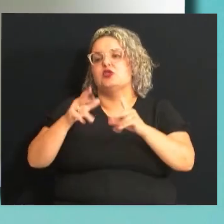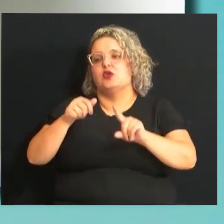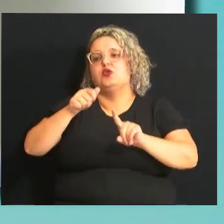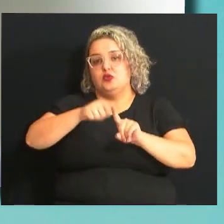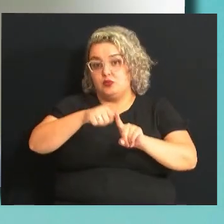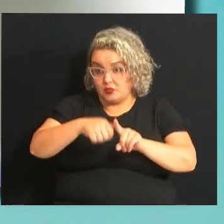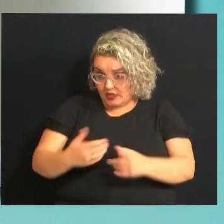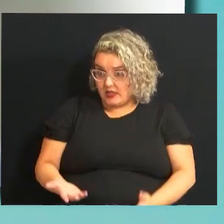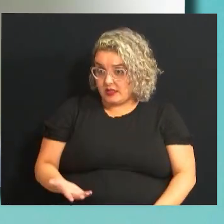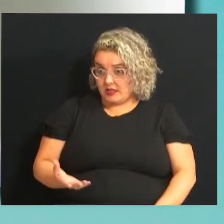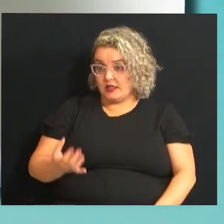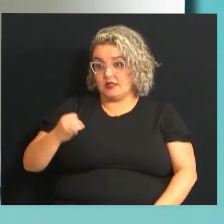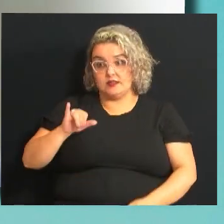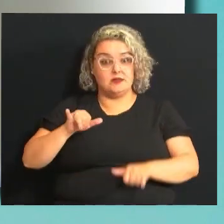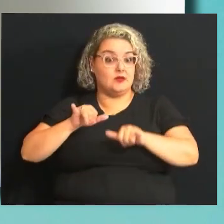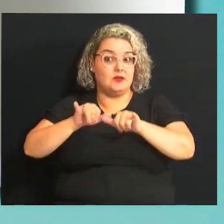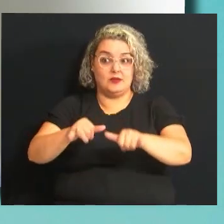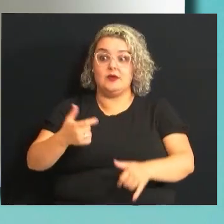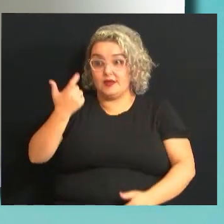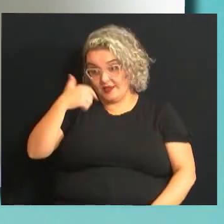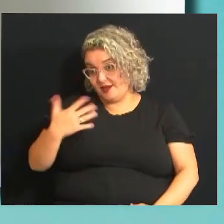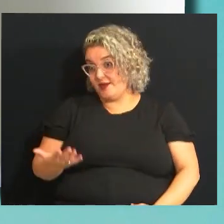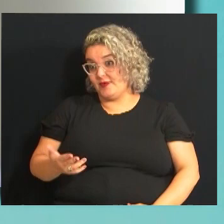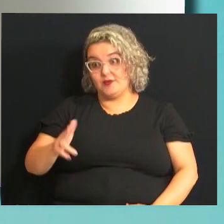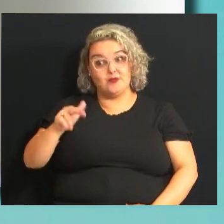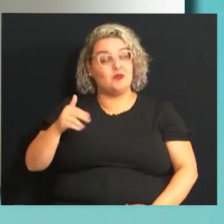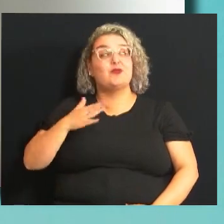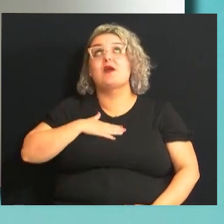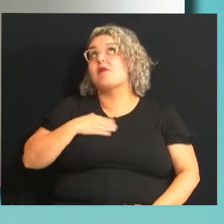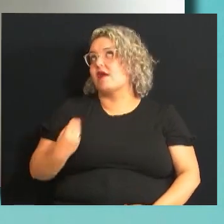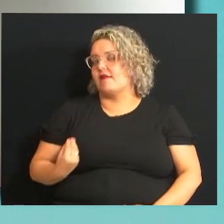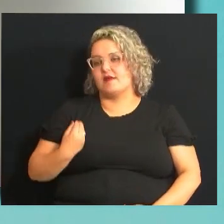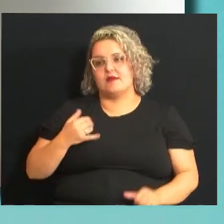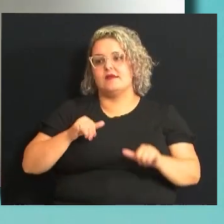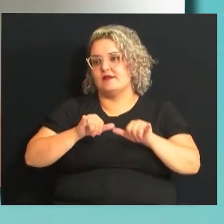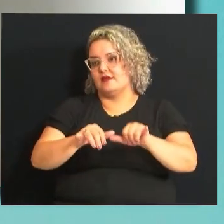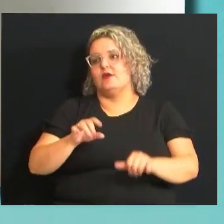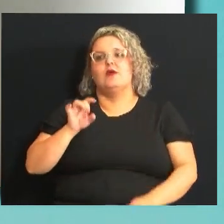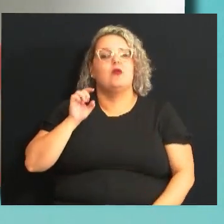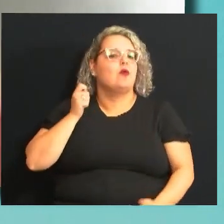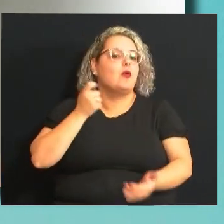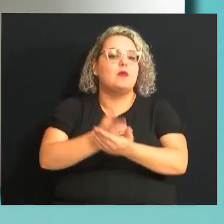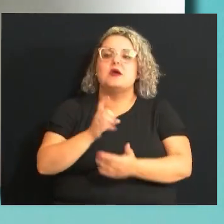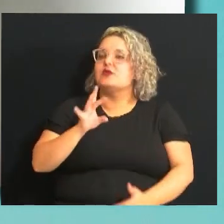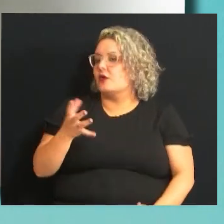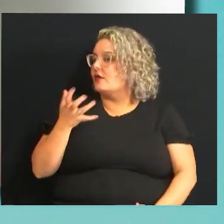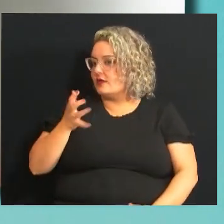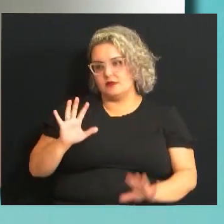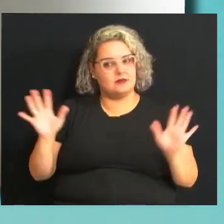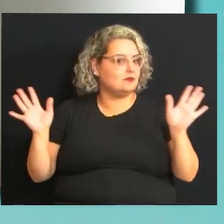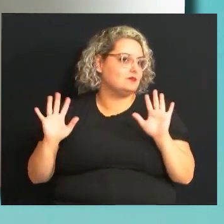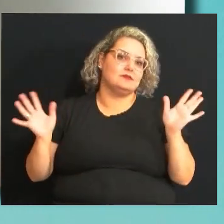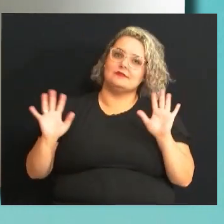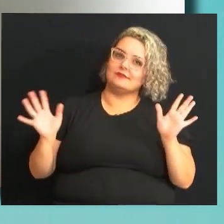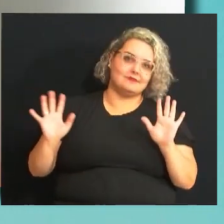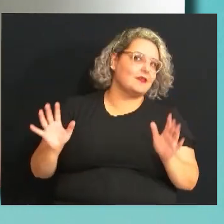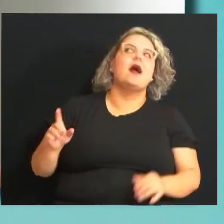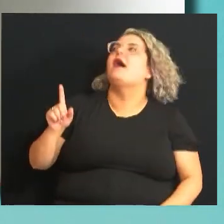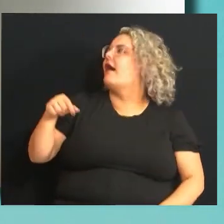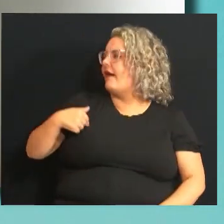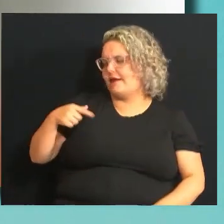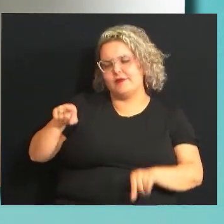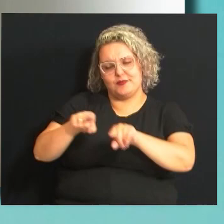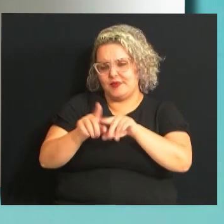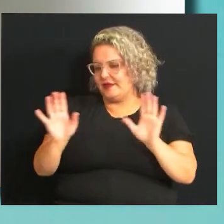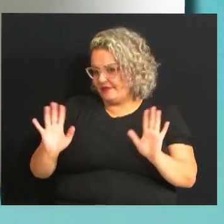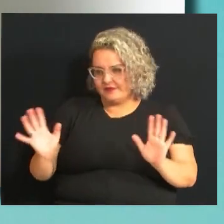financeiro. Porque você Olha que sabe quanto que legal. você vai gastar todo mês. Porque é exatamente esse fator. Se você vai no mercado, eu pelo menos nunca consegui na minha vida ir no mercado e